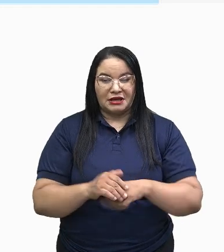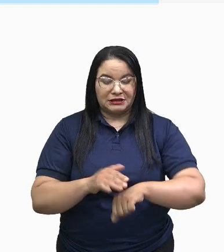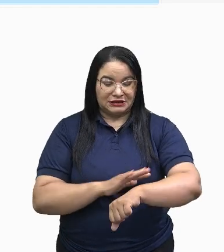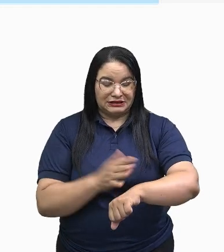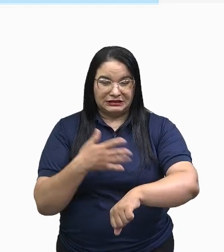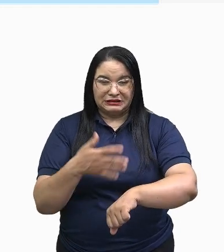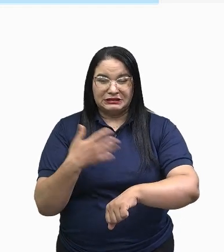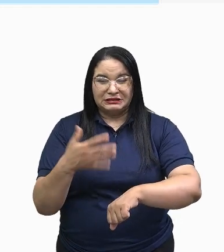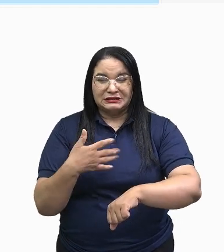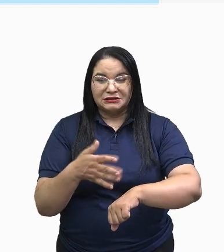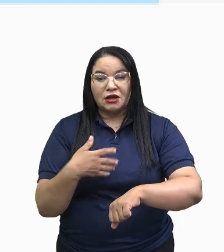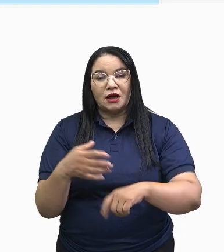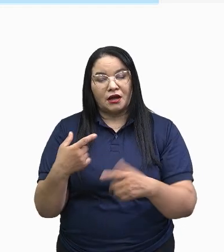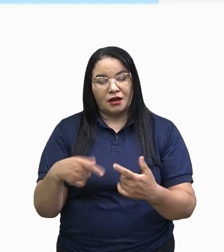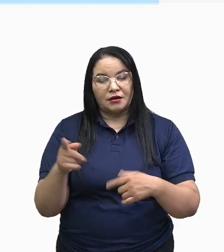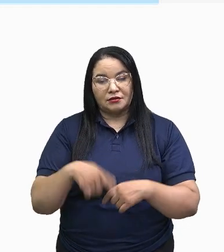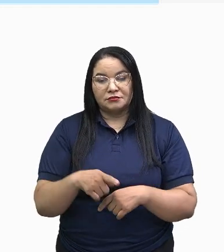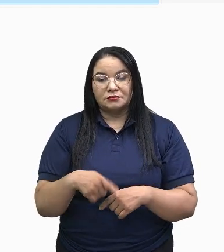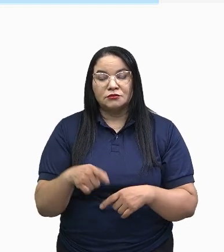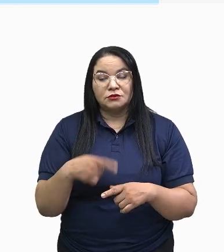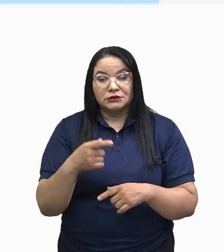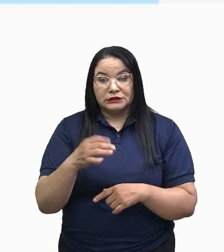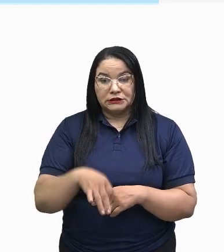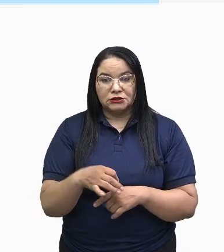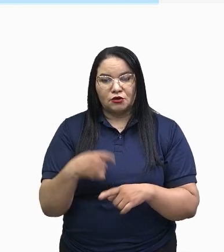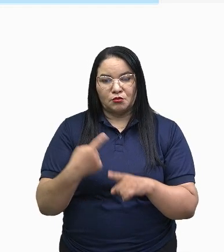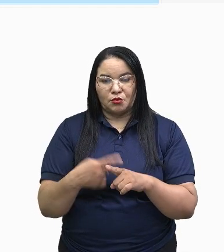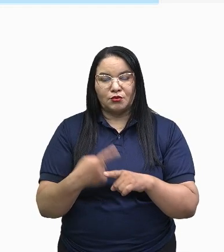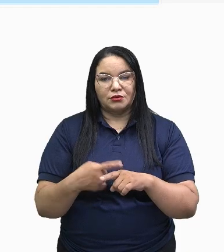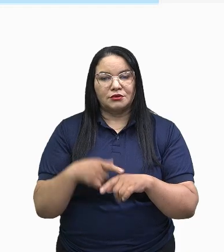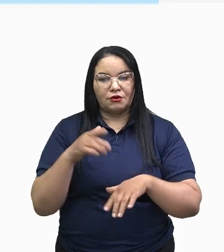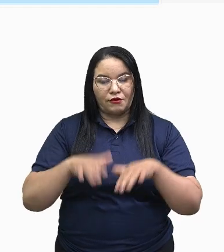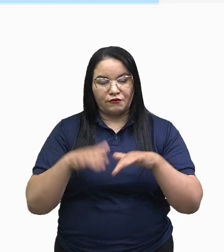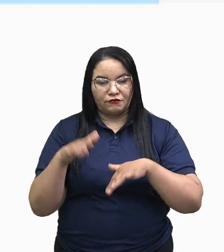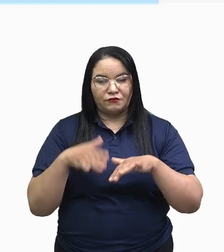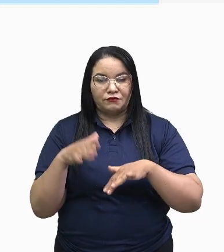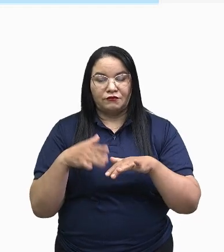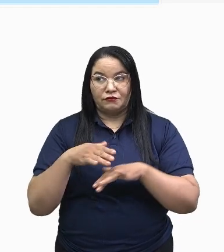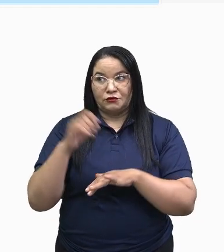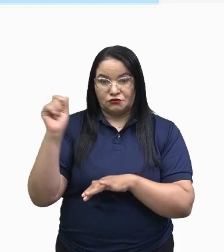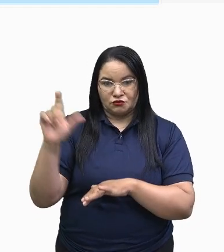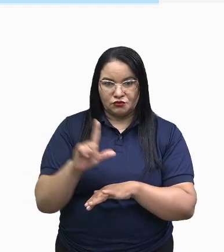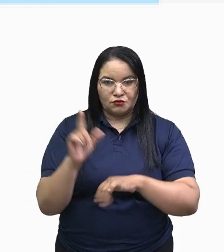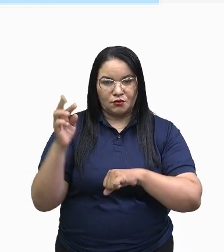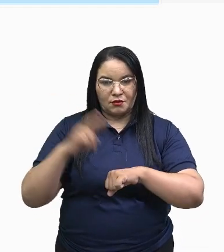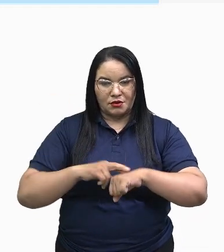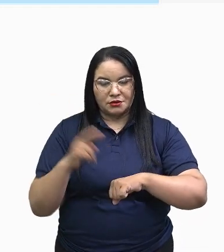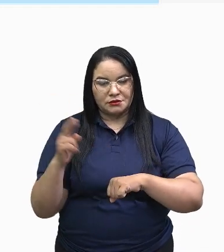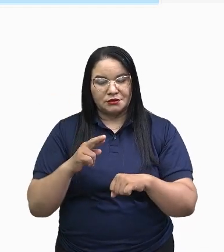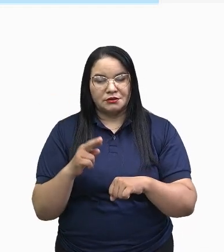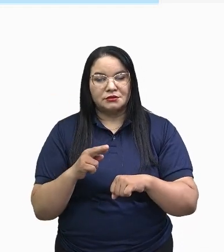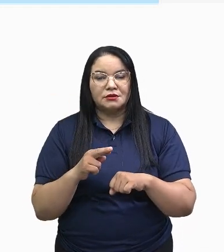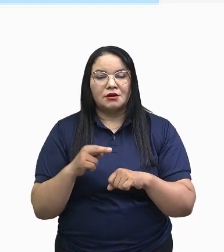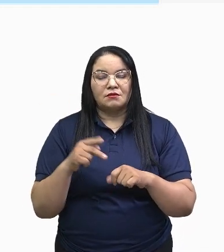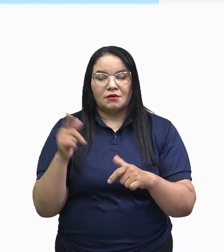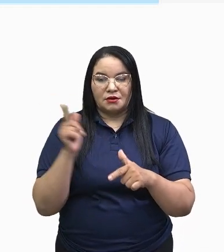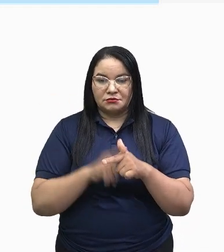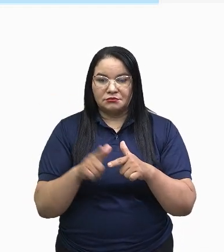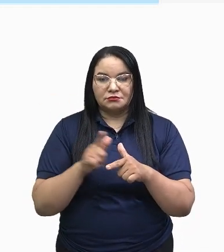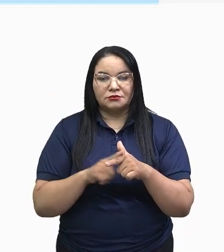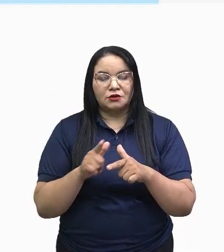fica vermelho, com certeza ali, naquele momento, a UVB, né, ajudou, com certeza, a que